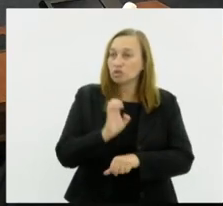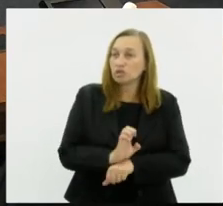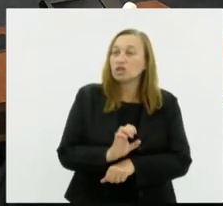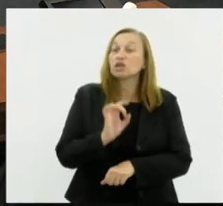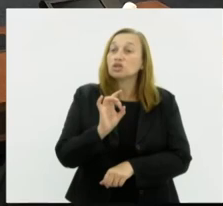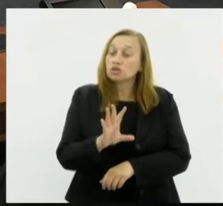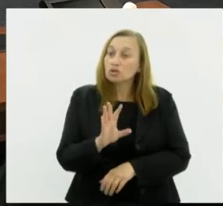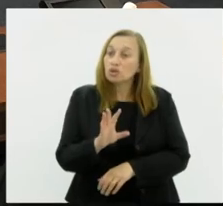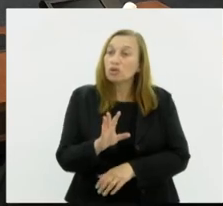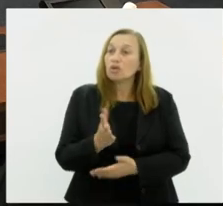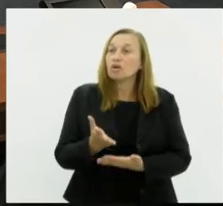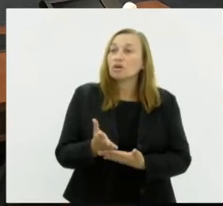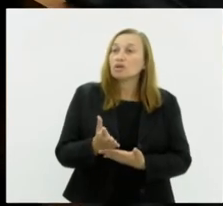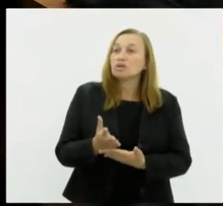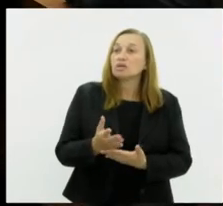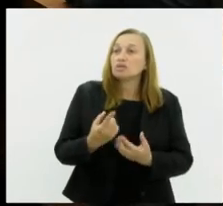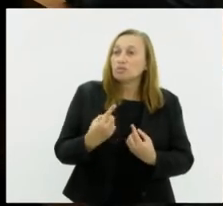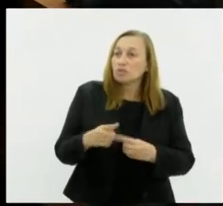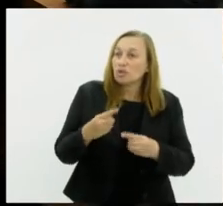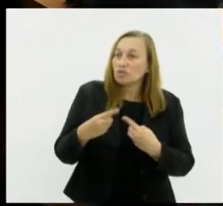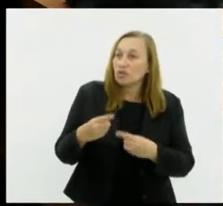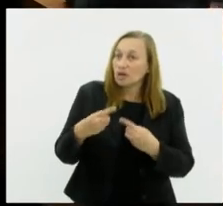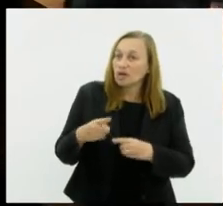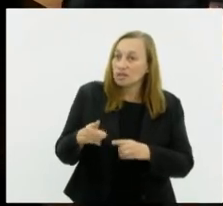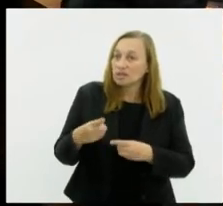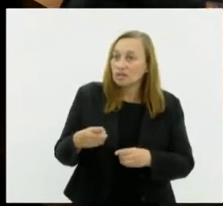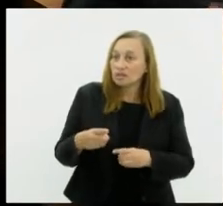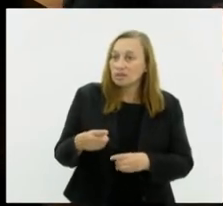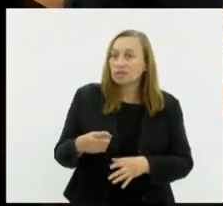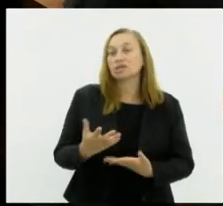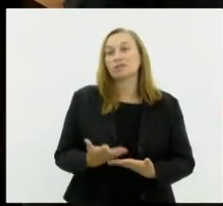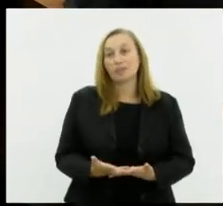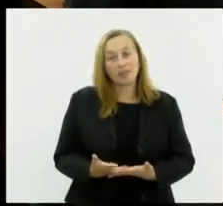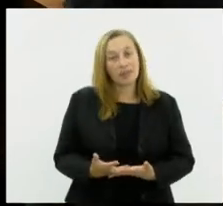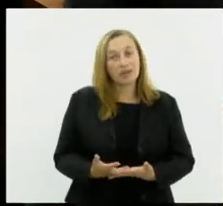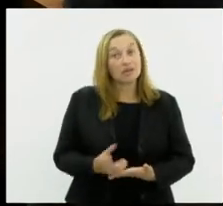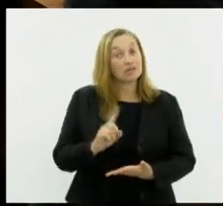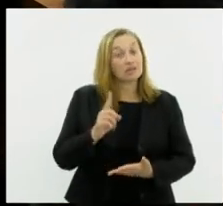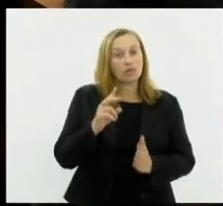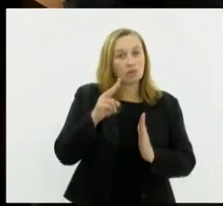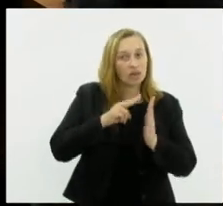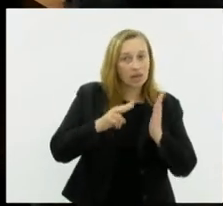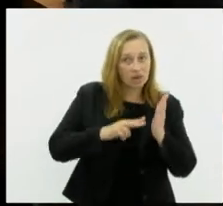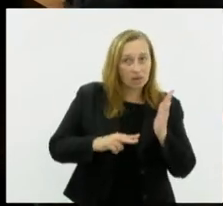lhe fazendo uma provocação. E se eu não leio